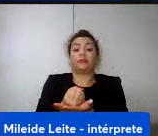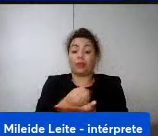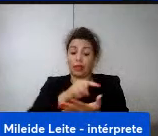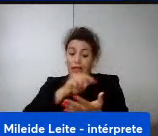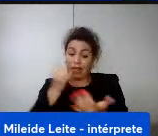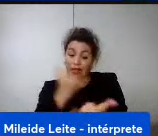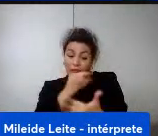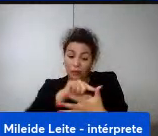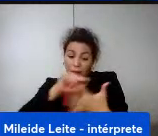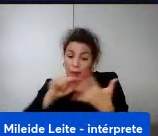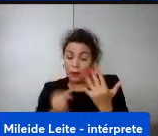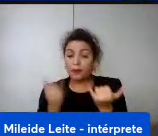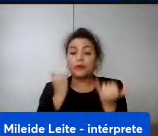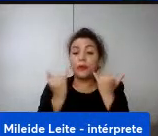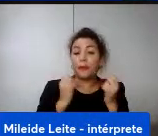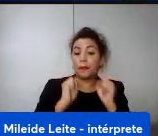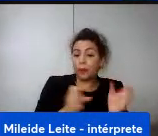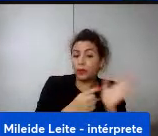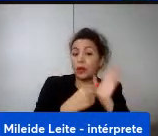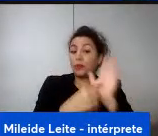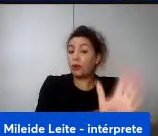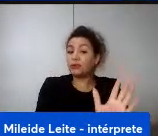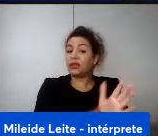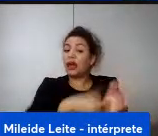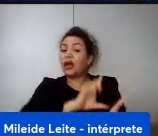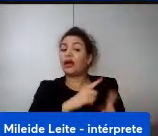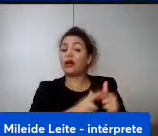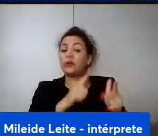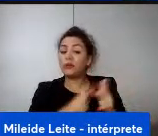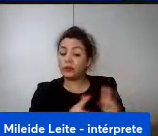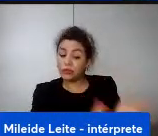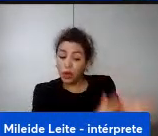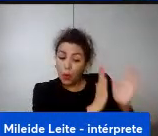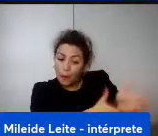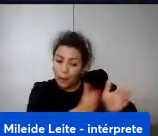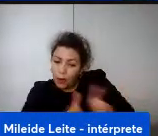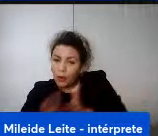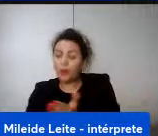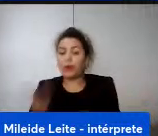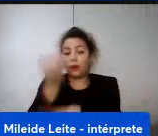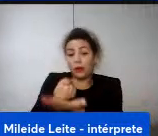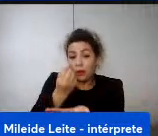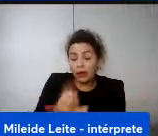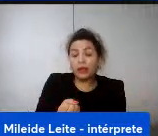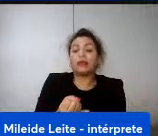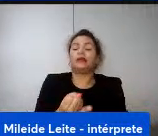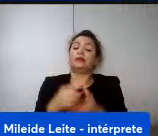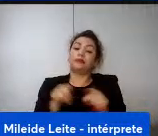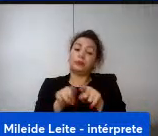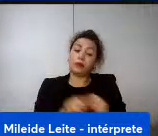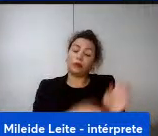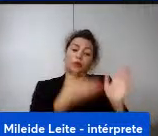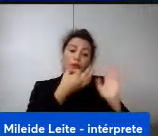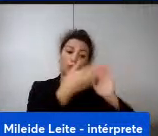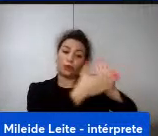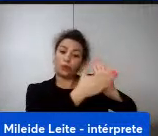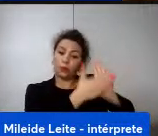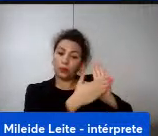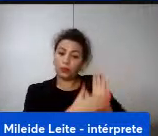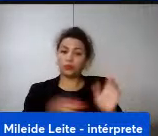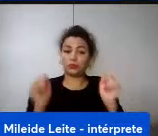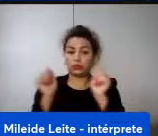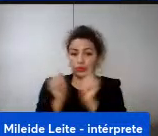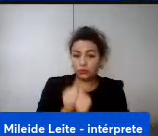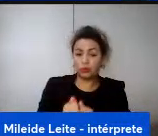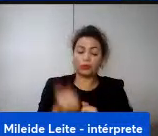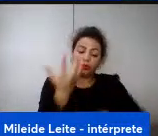dados poderiam evidenciar problemas no processo de alfabetização e, com isso, propor, juntamente com as outras